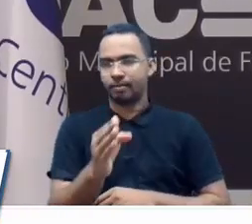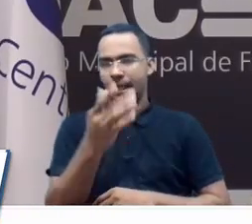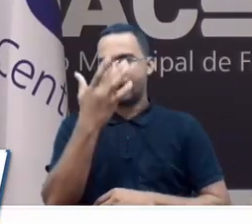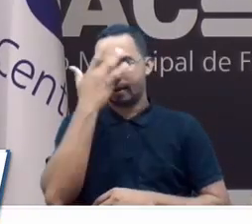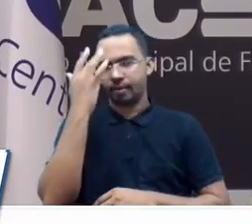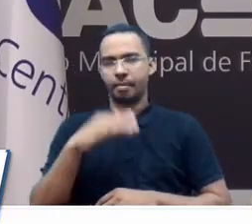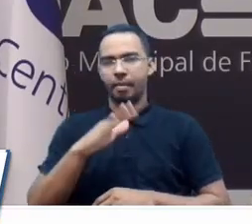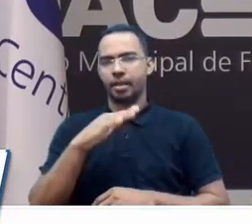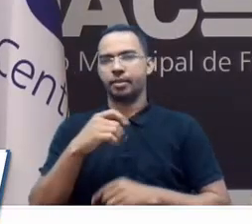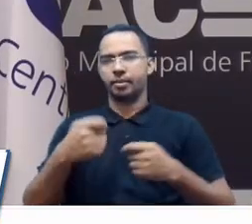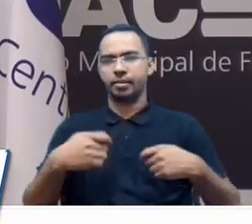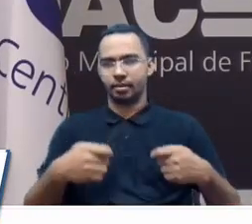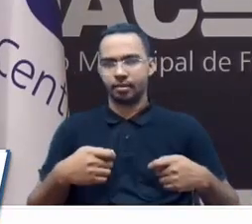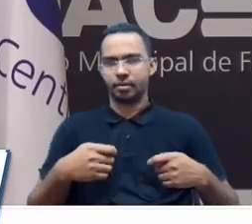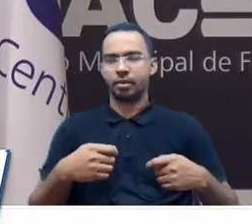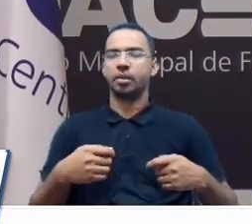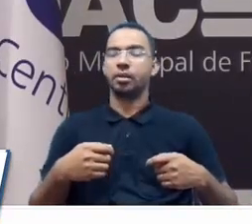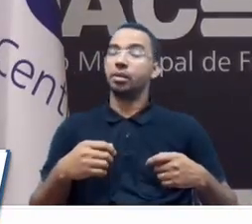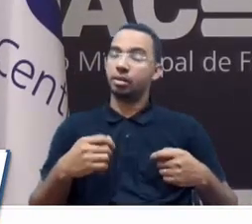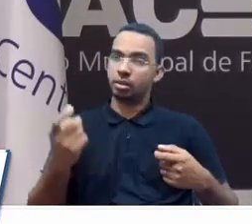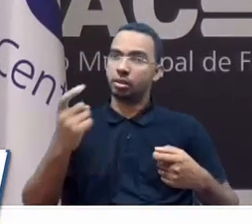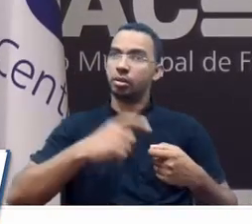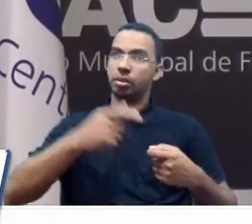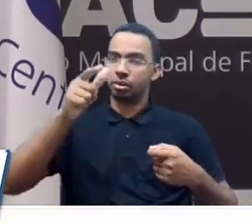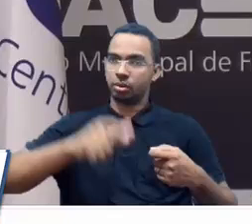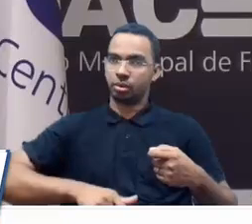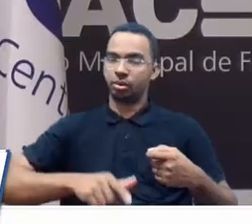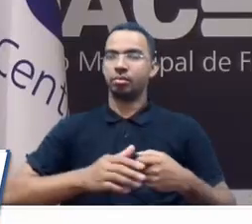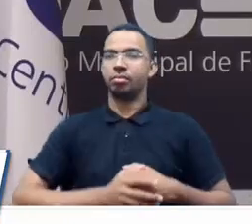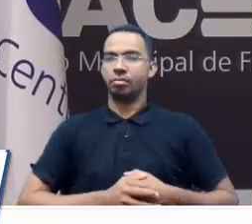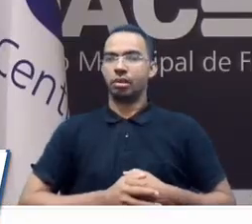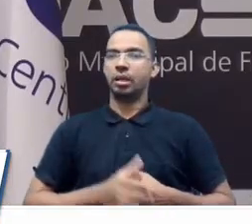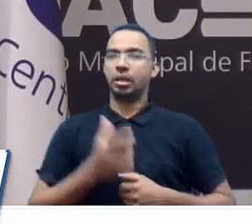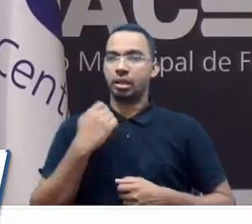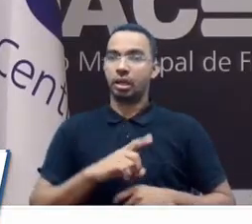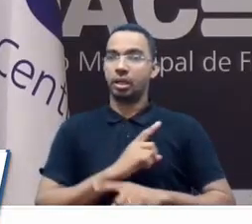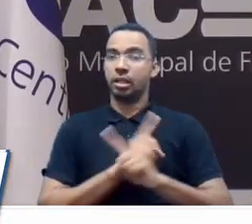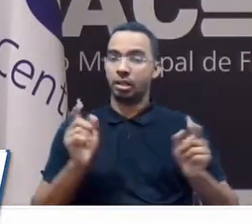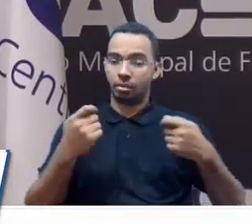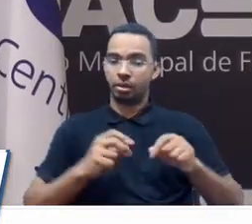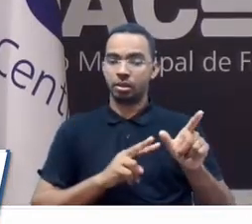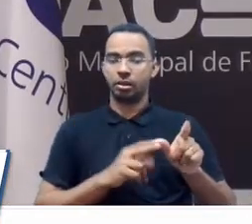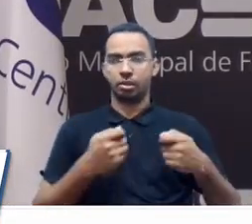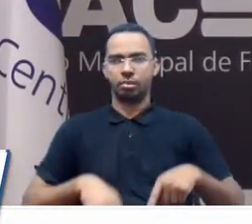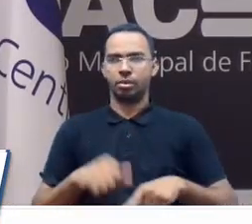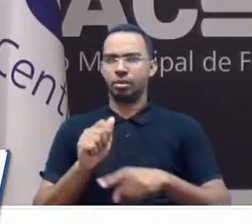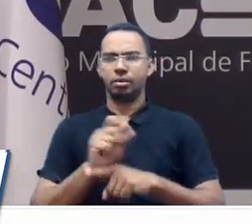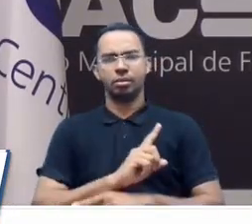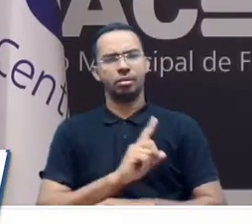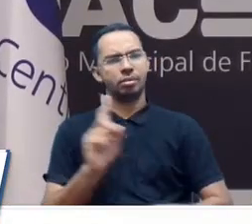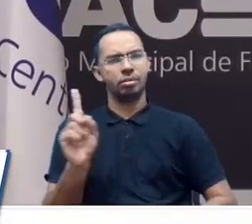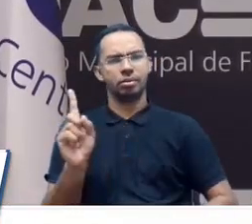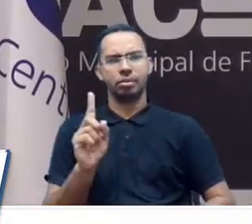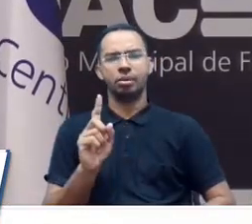precisam. Repito novamente, quem não precisa da Câmara, não precisa de assessor. Os